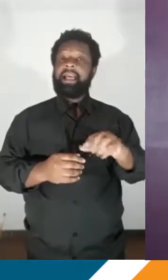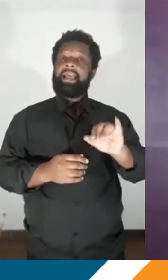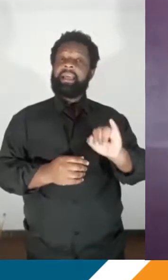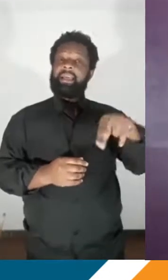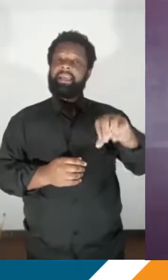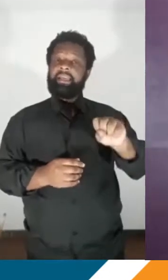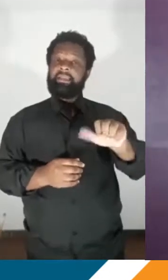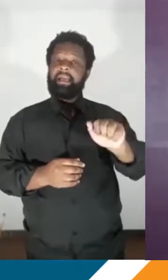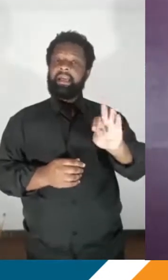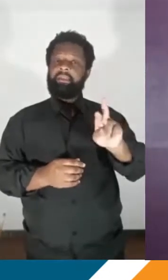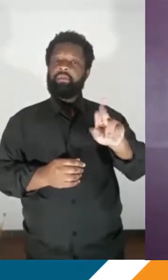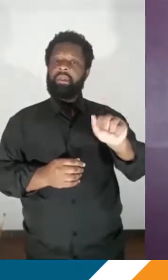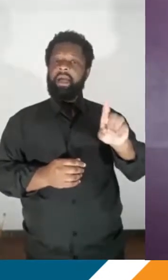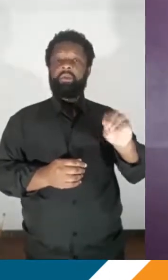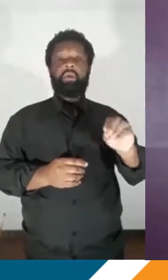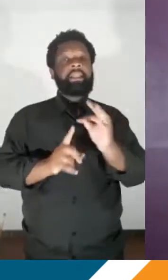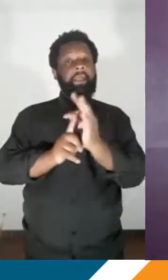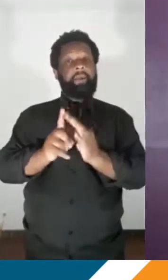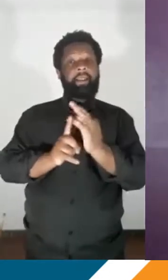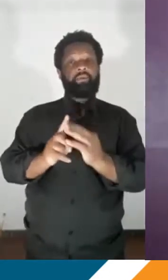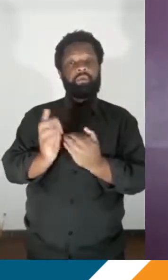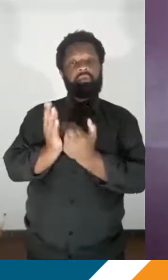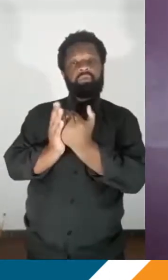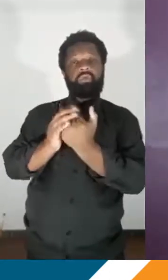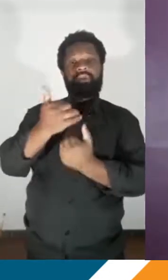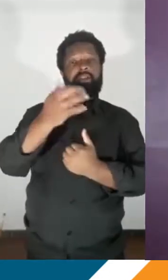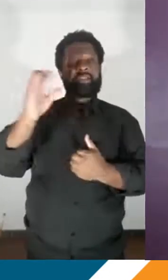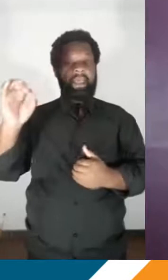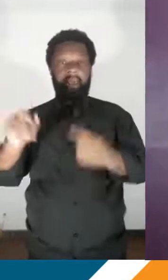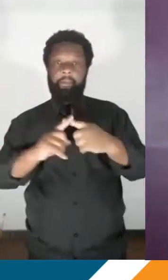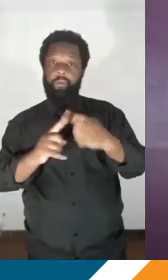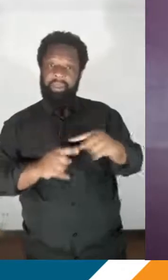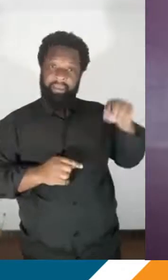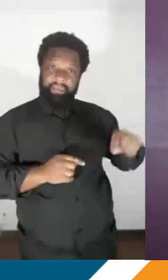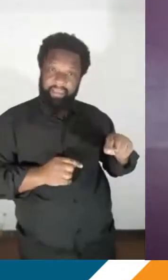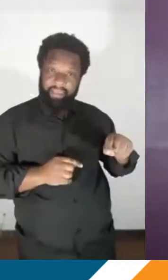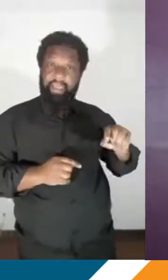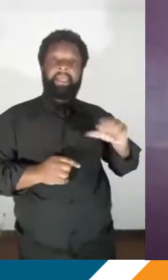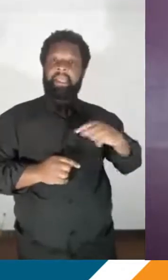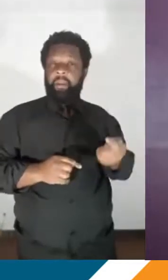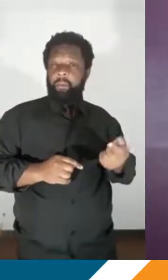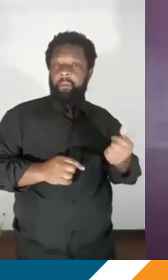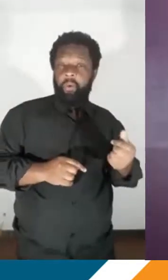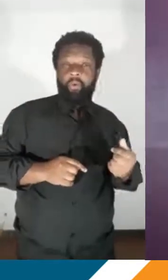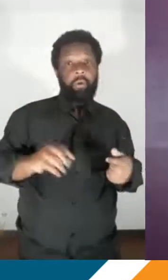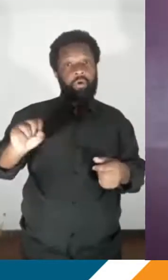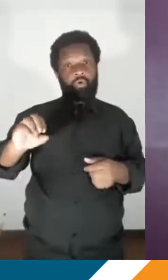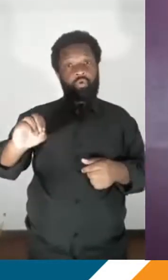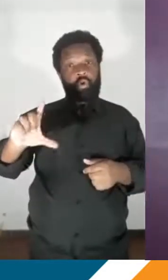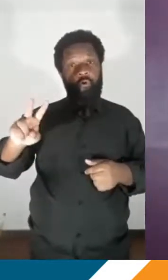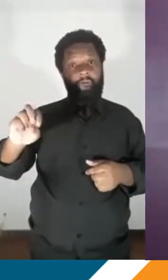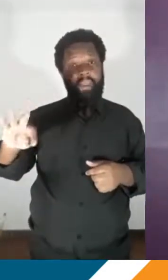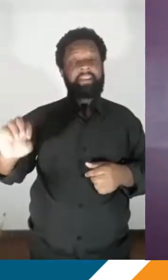A solução está insaturada a 100 graus Celsius. Por quê? Porque eu tenho menos soluto do que a solução, do que o solvente